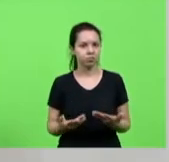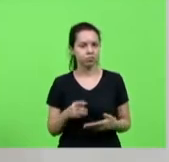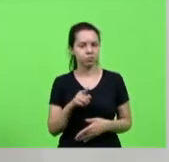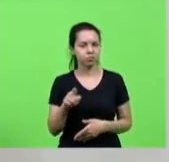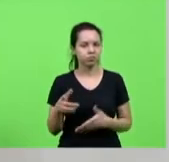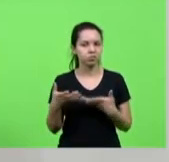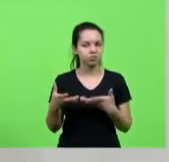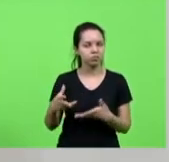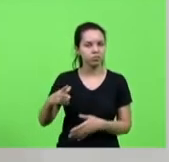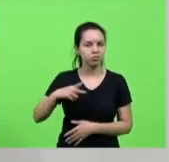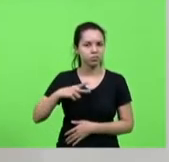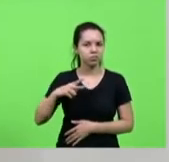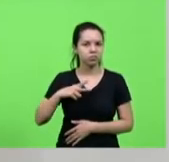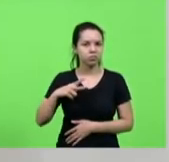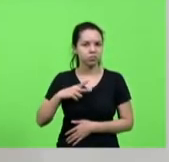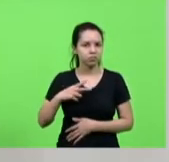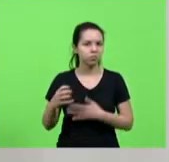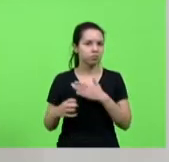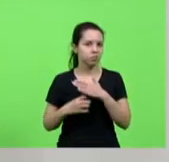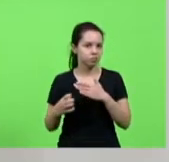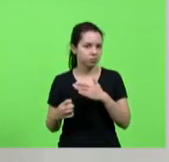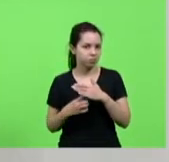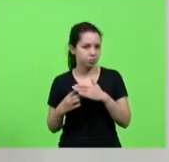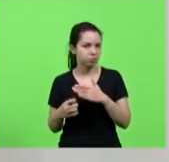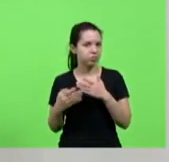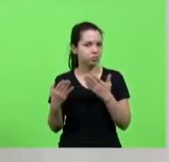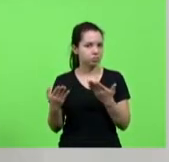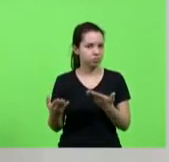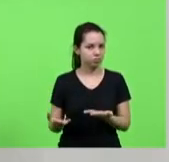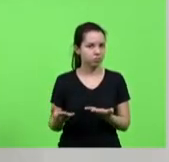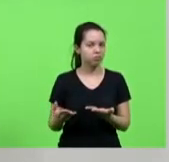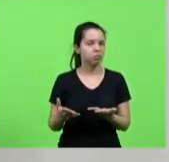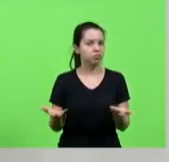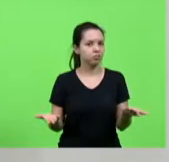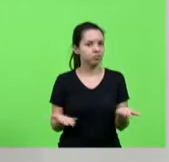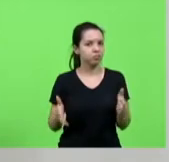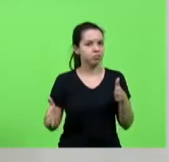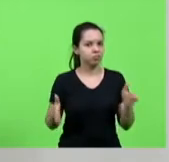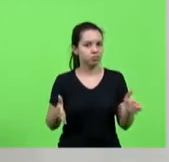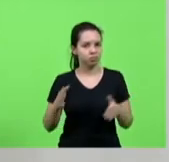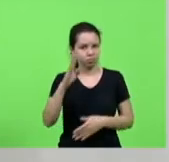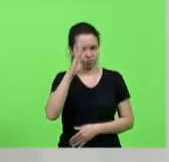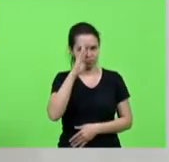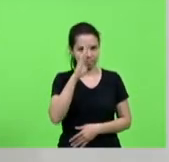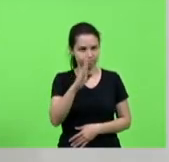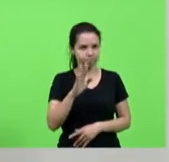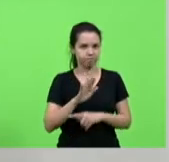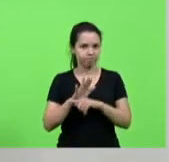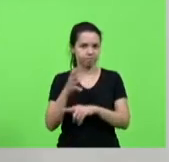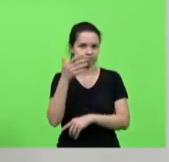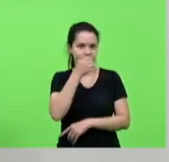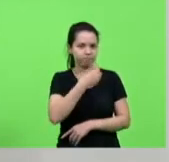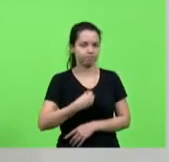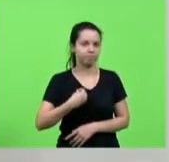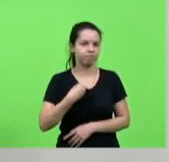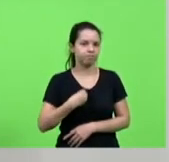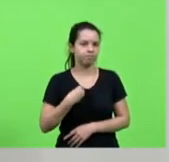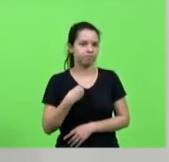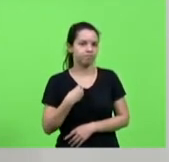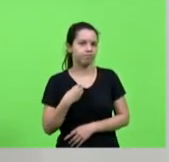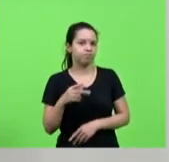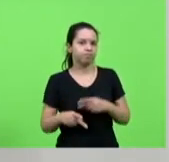privatizar a Eletrobras, no momento em que a prioridade é salvar as vidas do povo brasileiro,